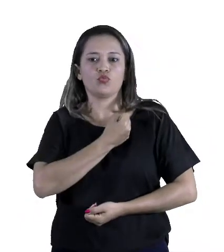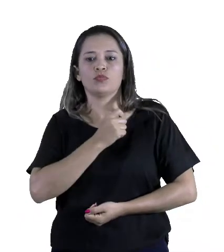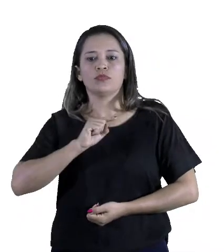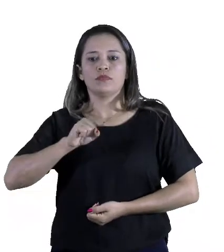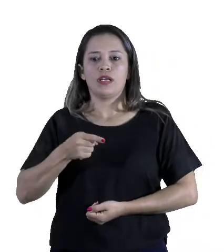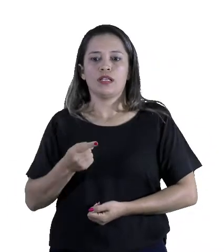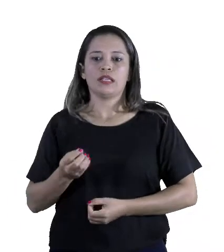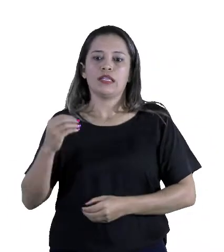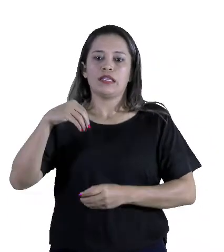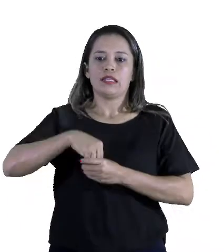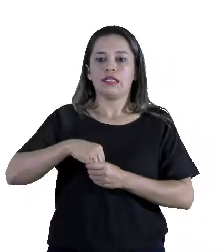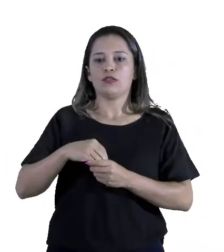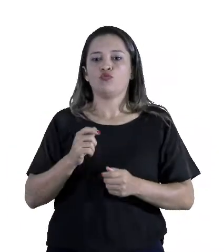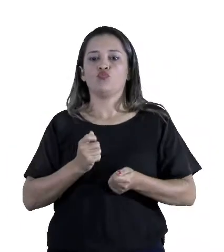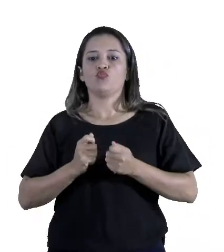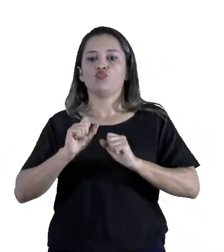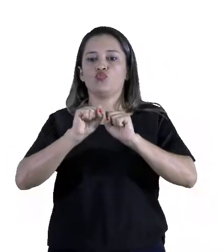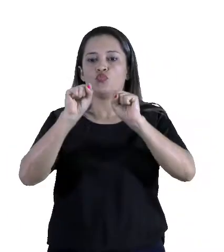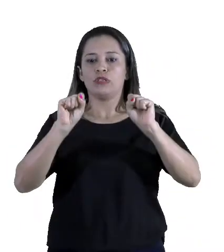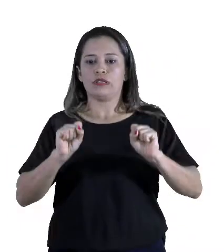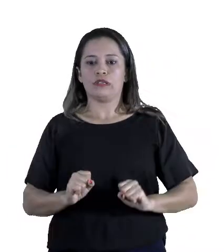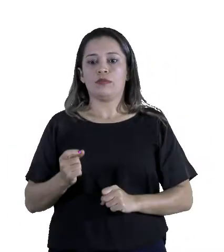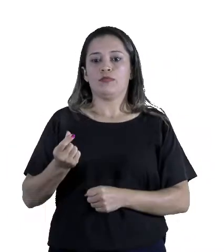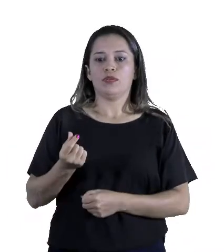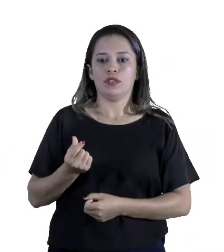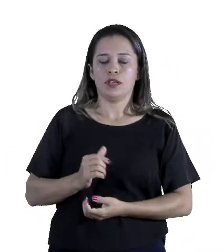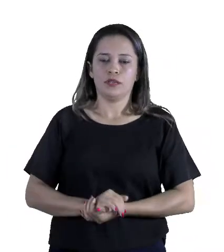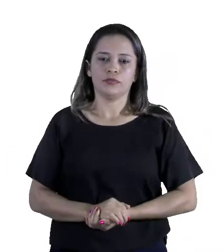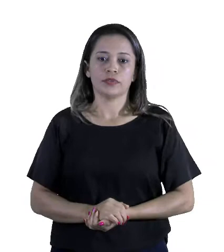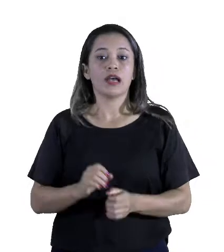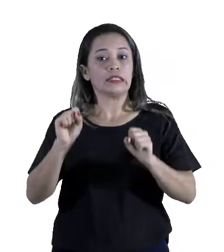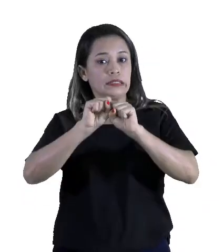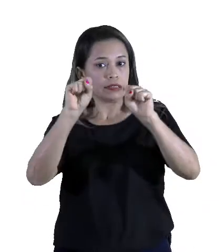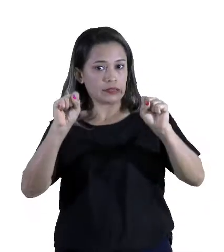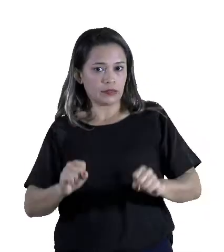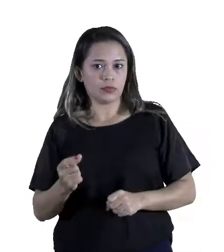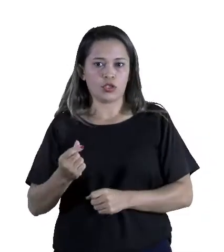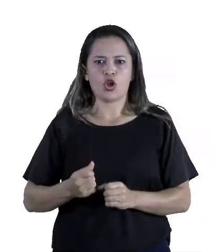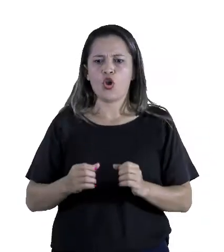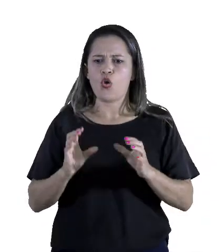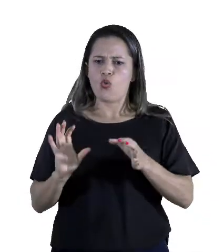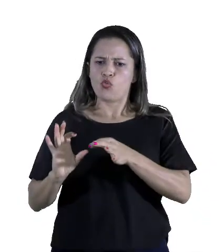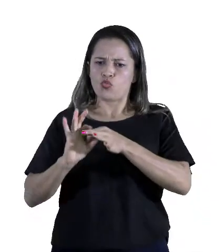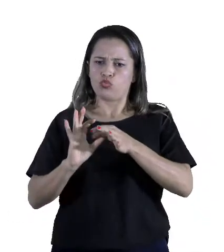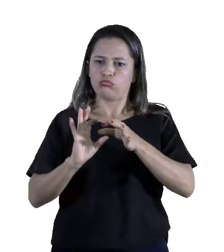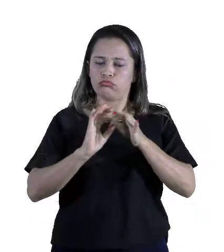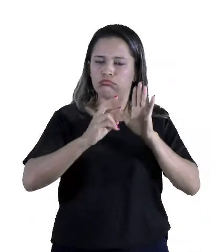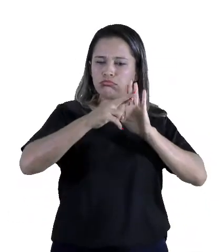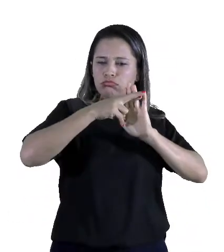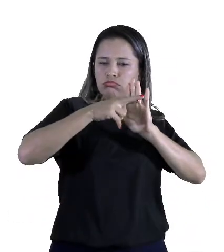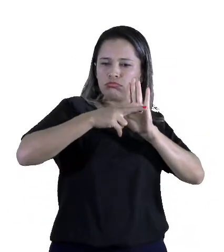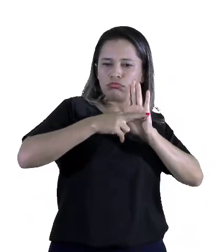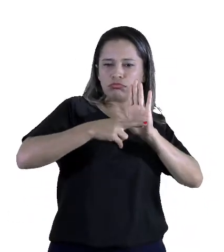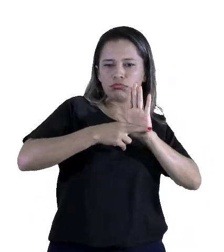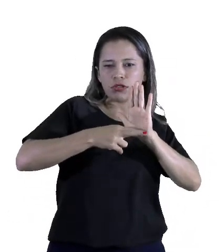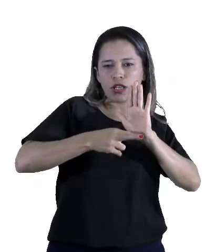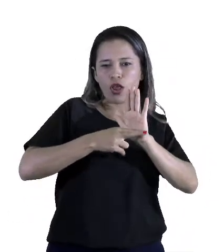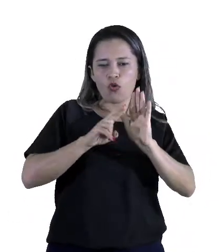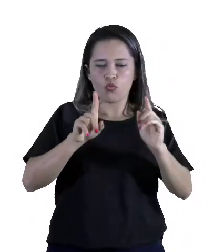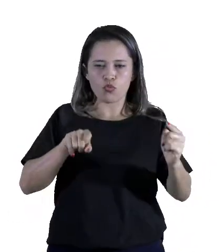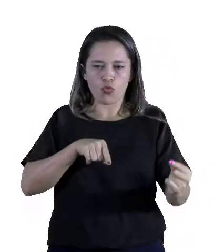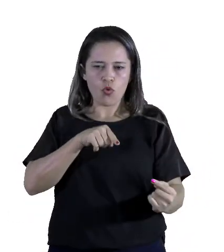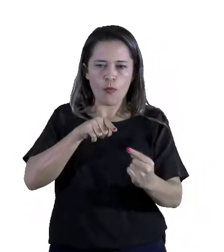monetário. Um sistema monetário é um conjunto de regras e instituições cujo objetivo